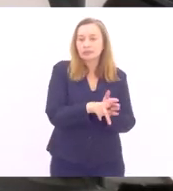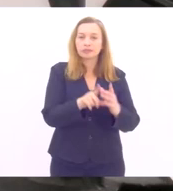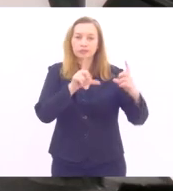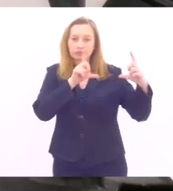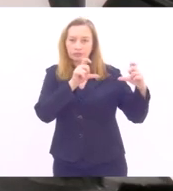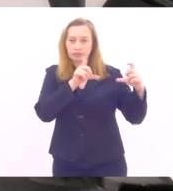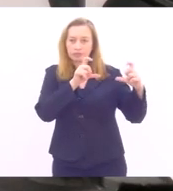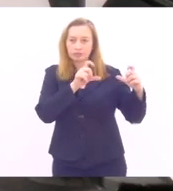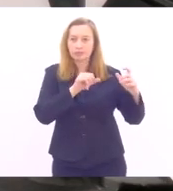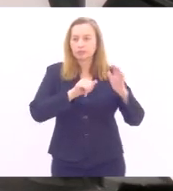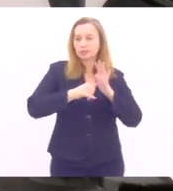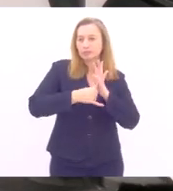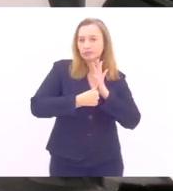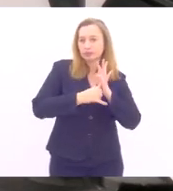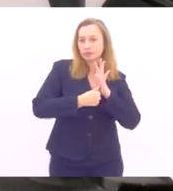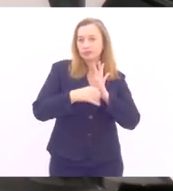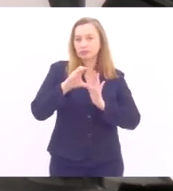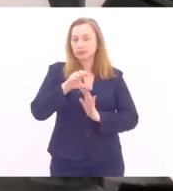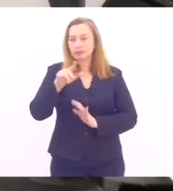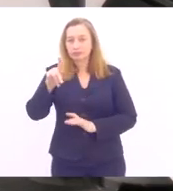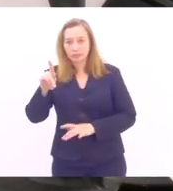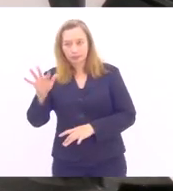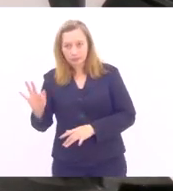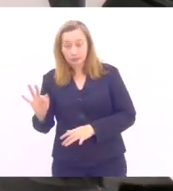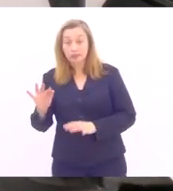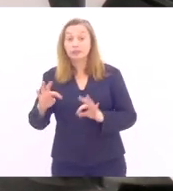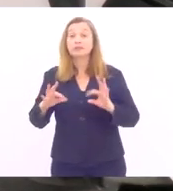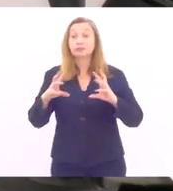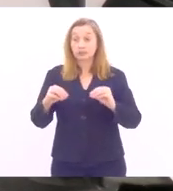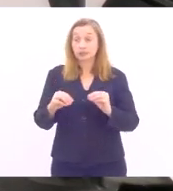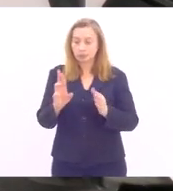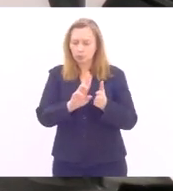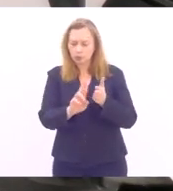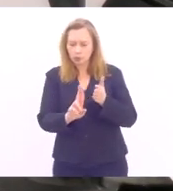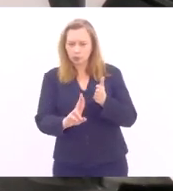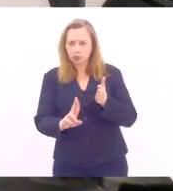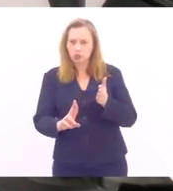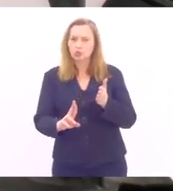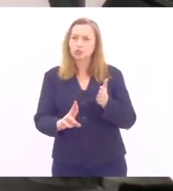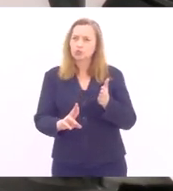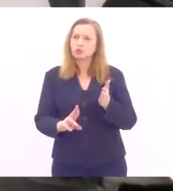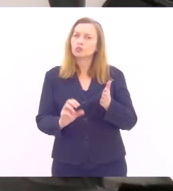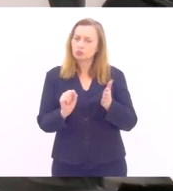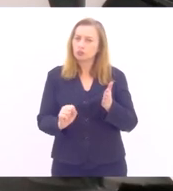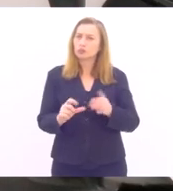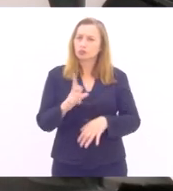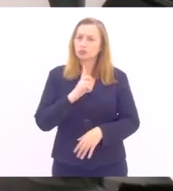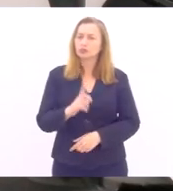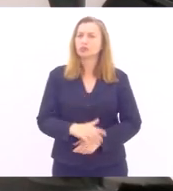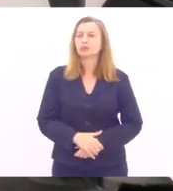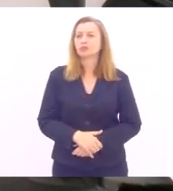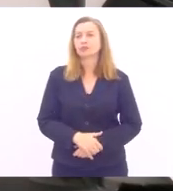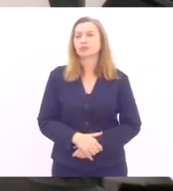identidade, CPF, filiação e todos os dados sensíveis que possam existir,